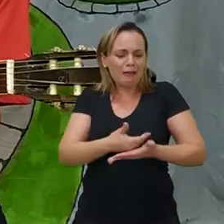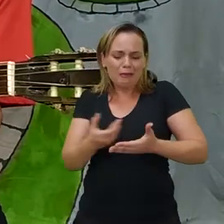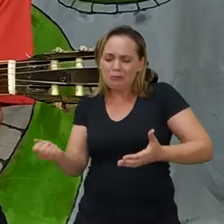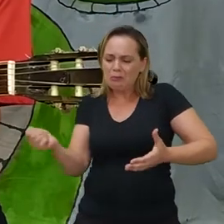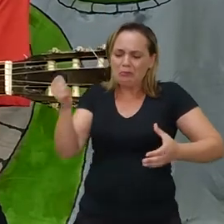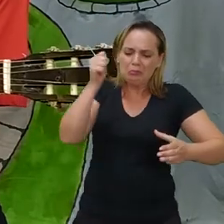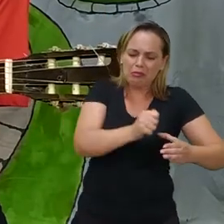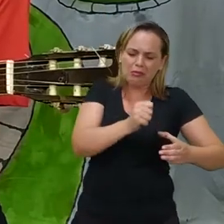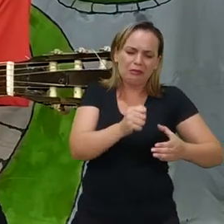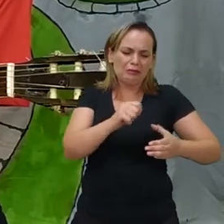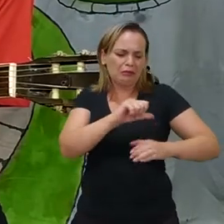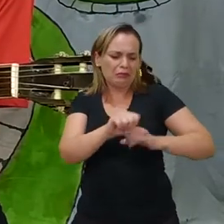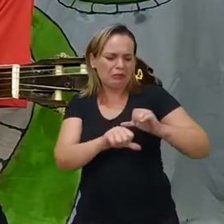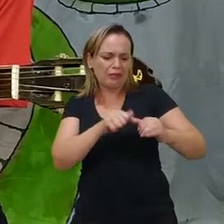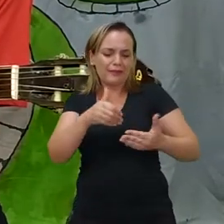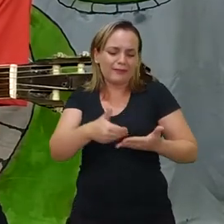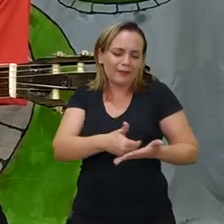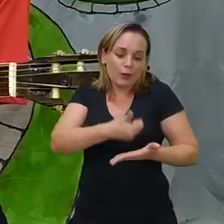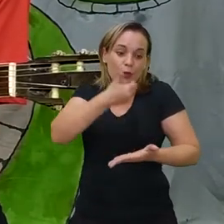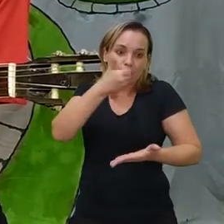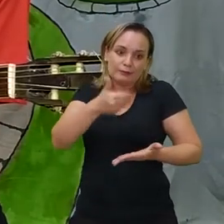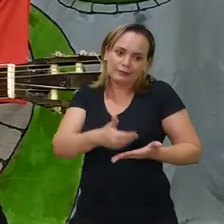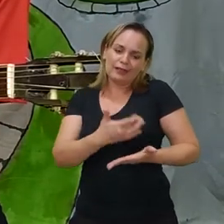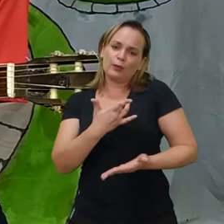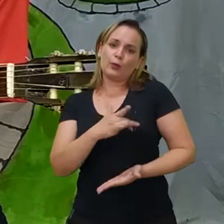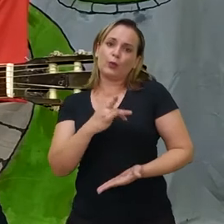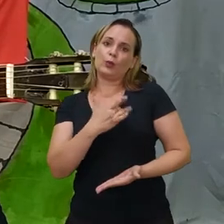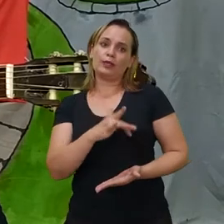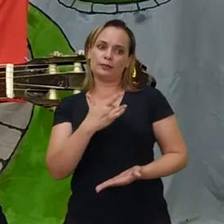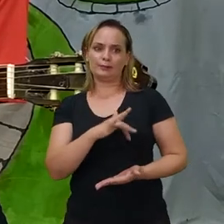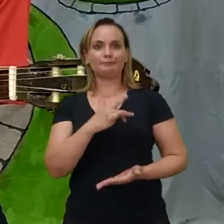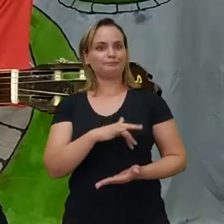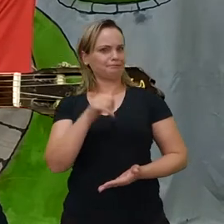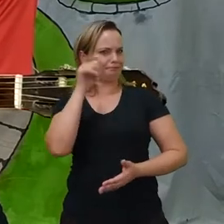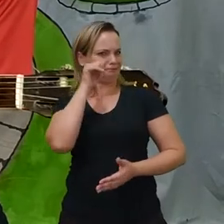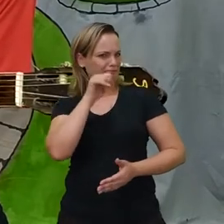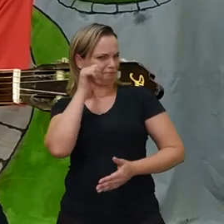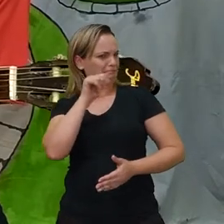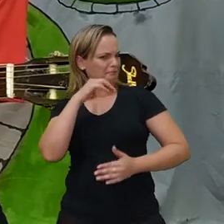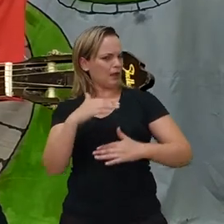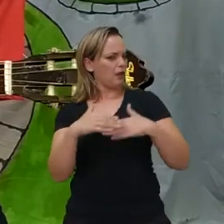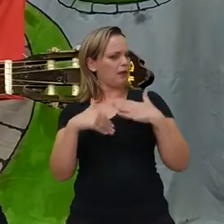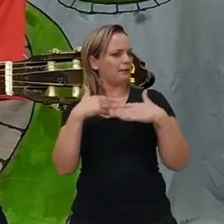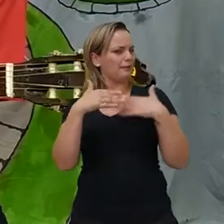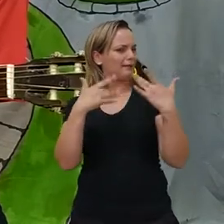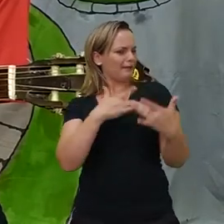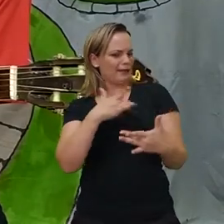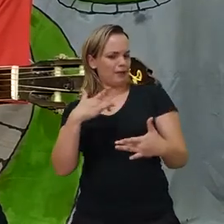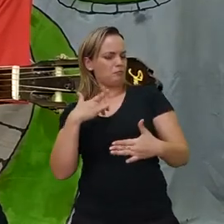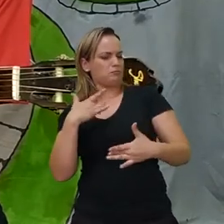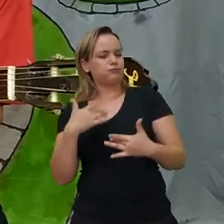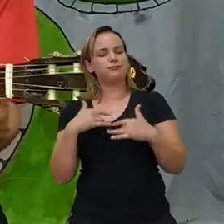canjinha, coitadinha. Mas Dona Maria foi se restabelecendo, foi ficando assim